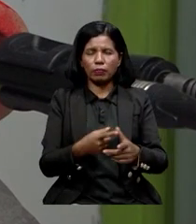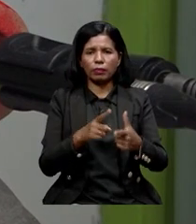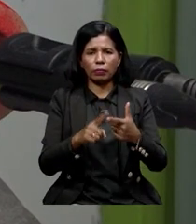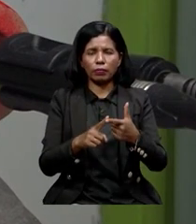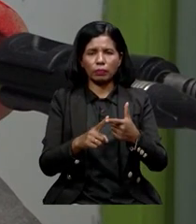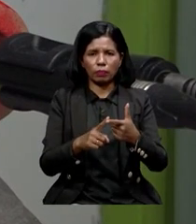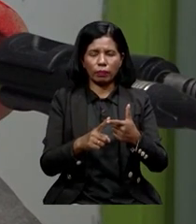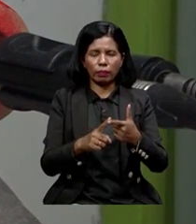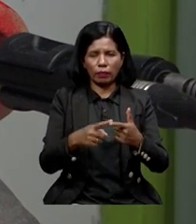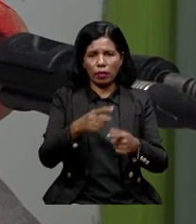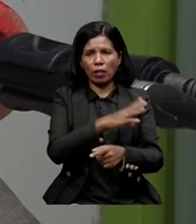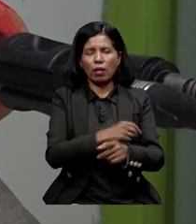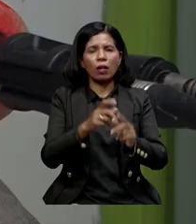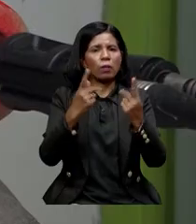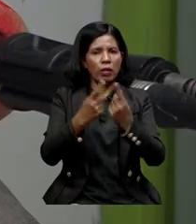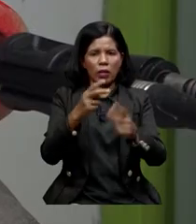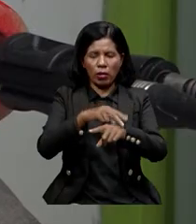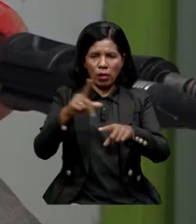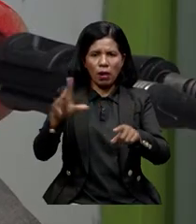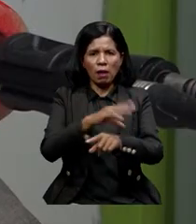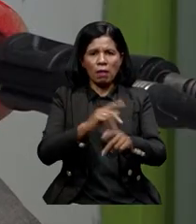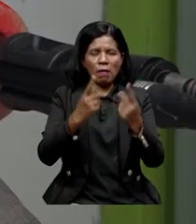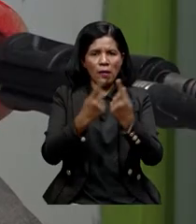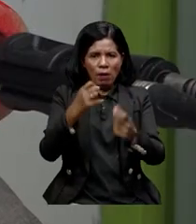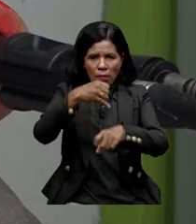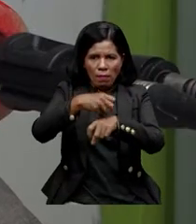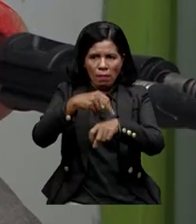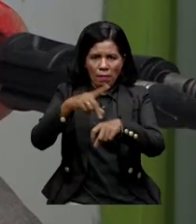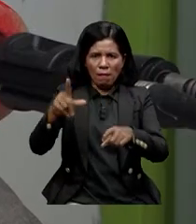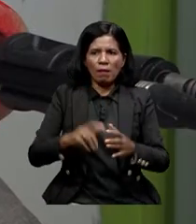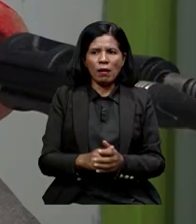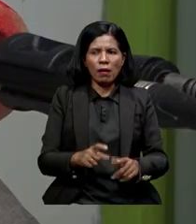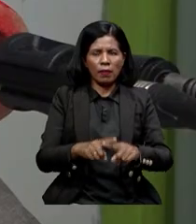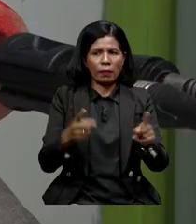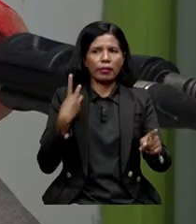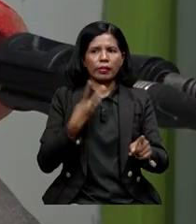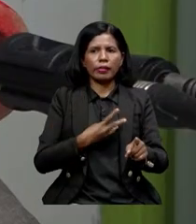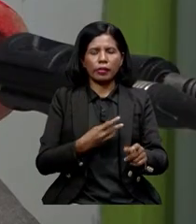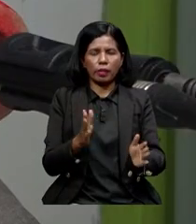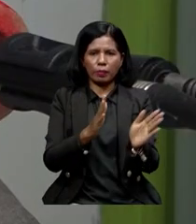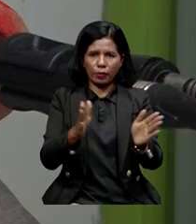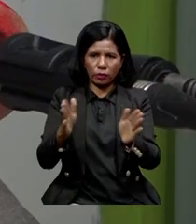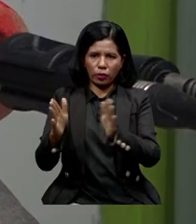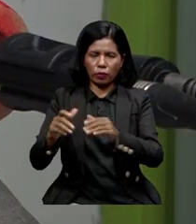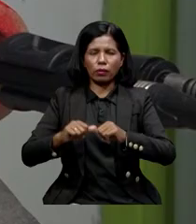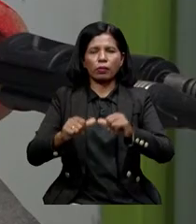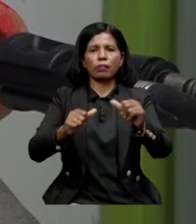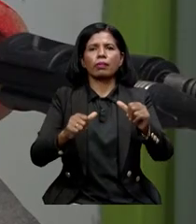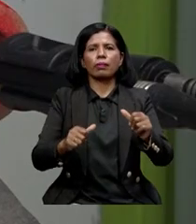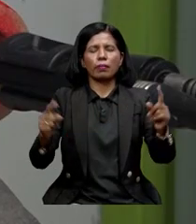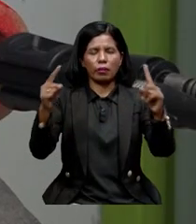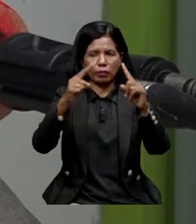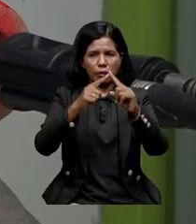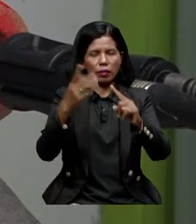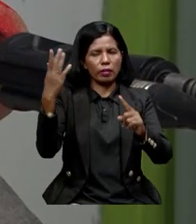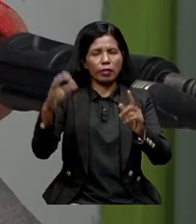na coloca bahututo tanto para a companhia nacional mos companhia internacional roto. Mas bem, neste momento, já por lá, o processo lá, ela se deu que está concluído. E ela